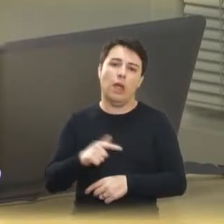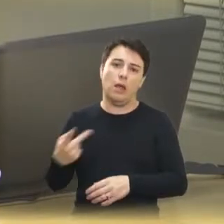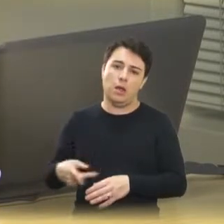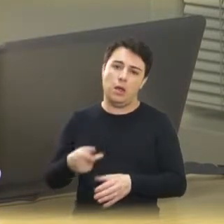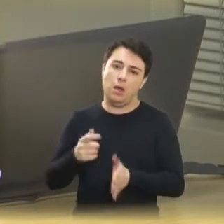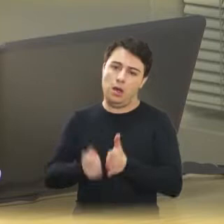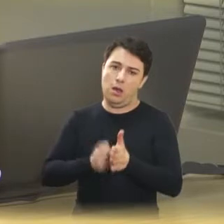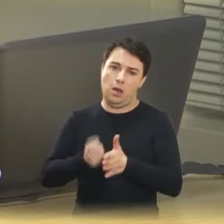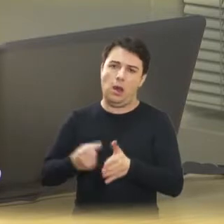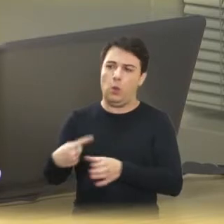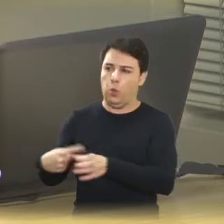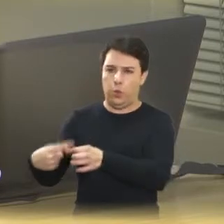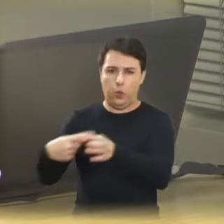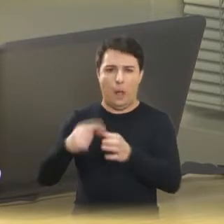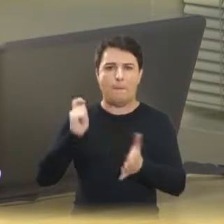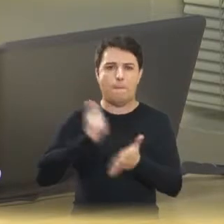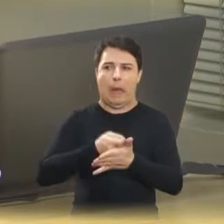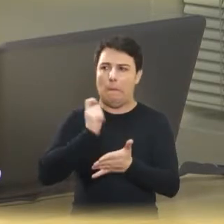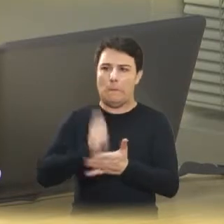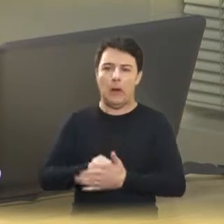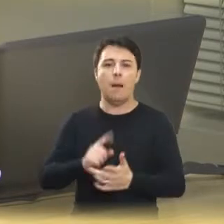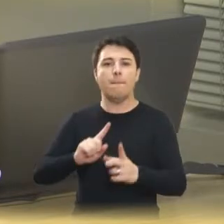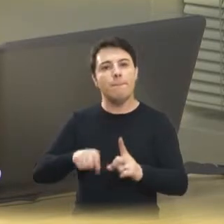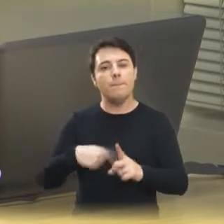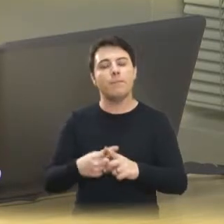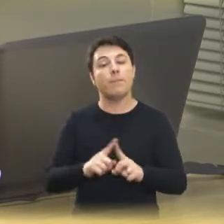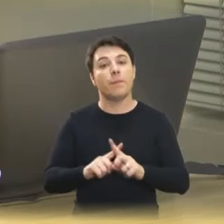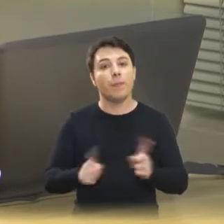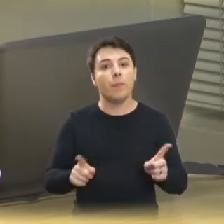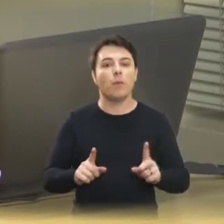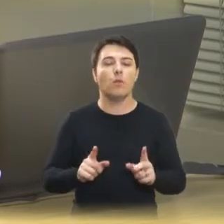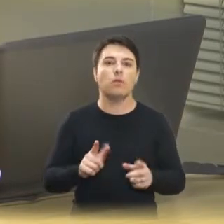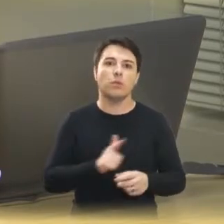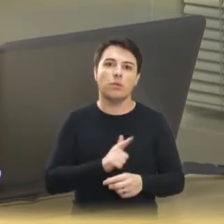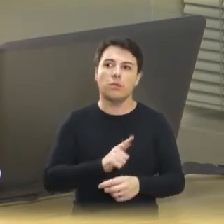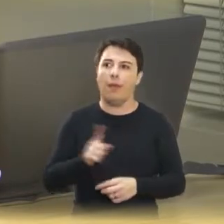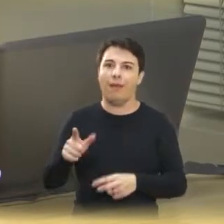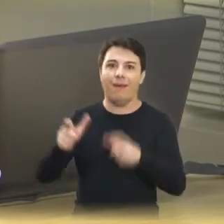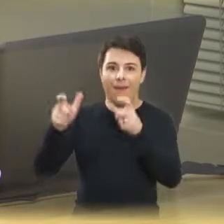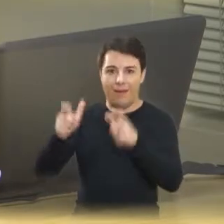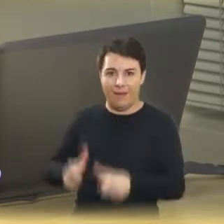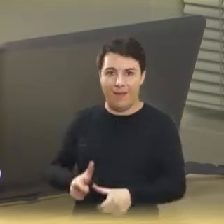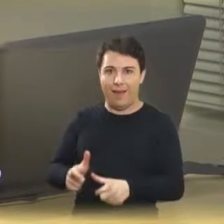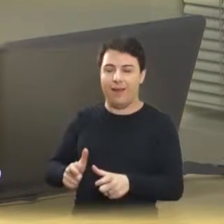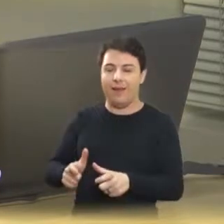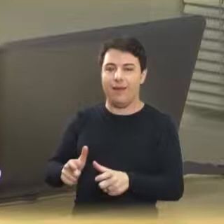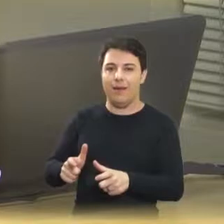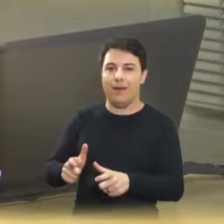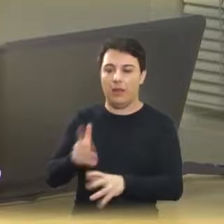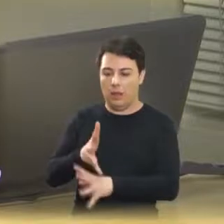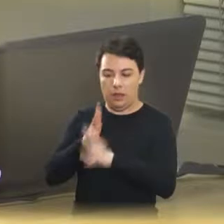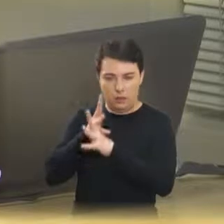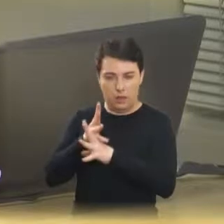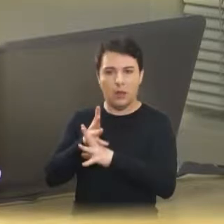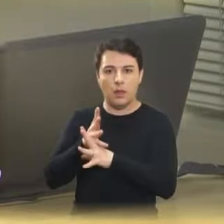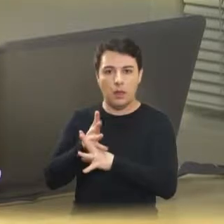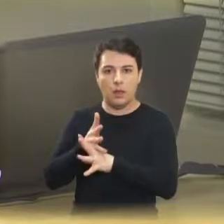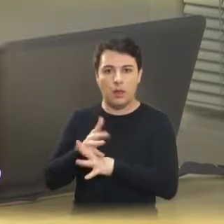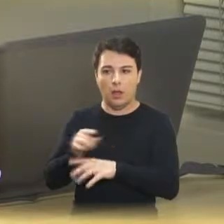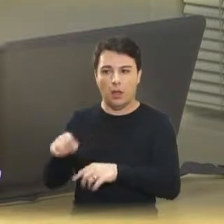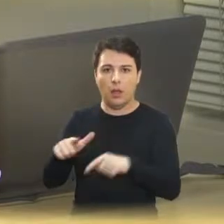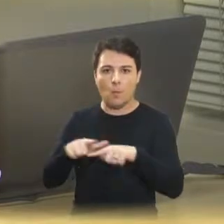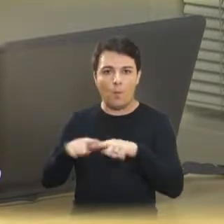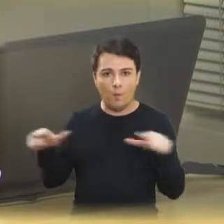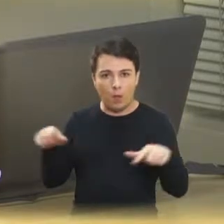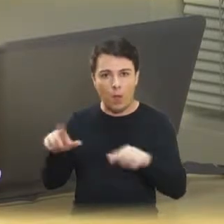inteiro. E isso acabou fazendo com que várias dessas áreas elas fossem, que ainda não tinham